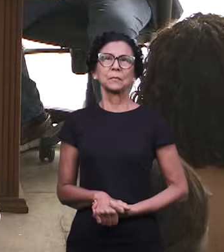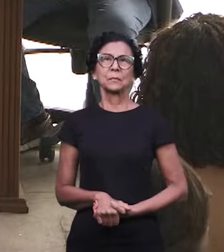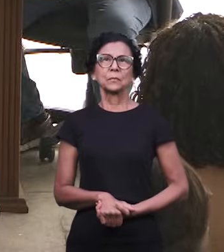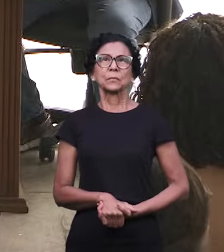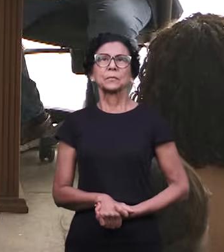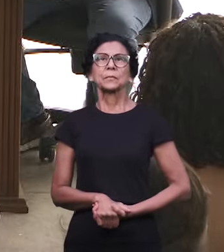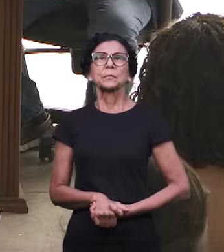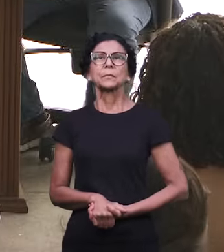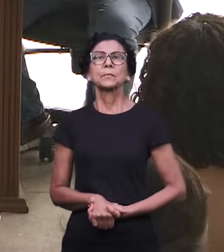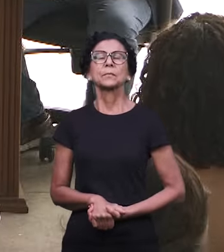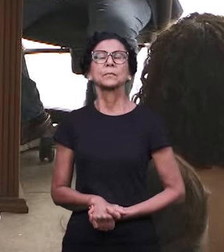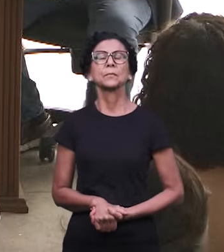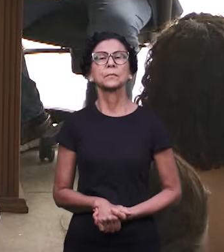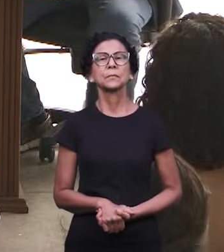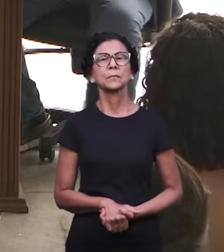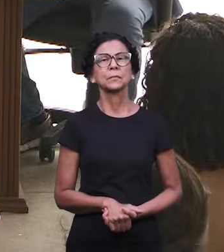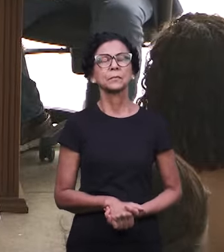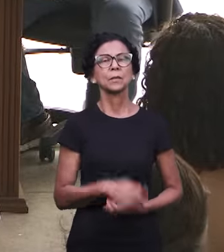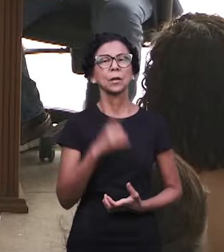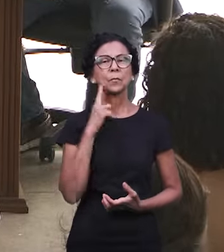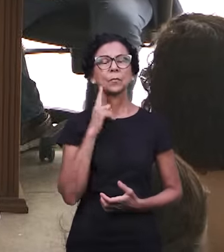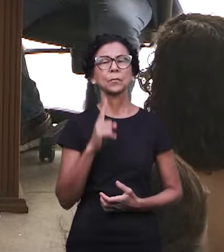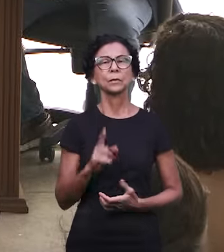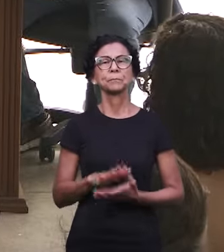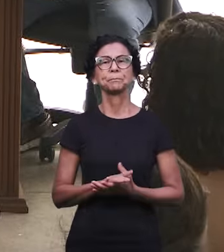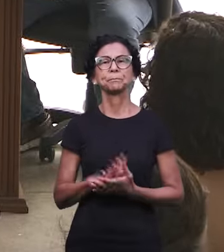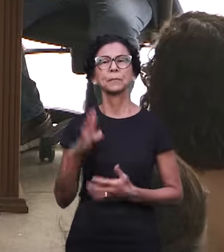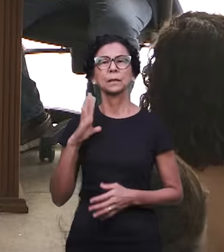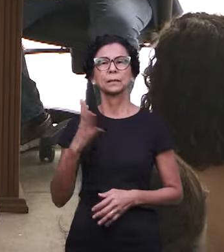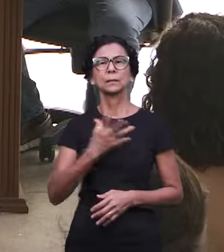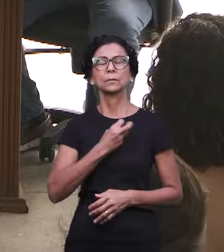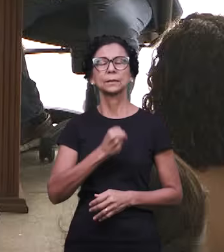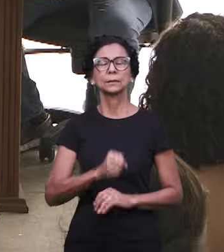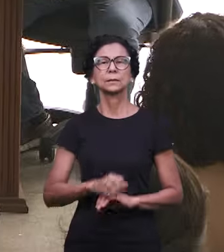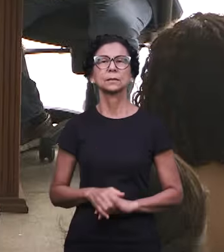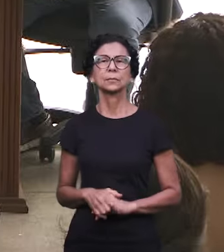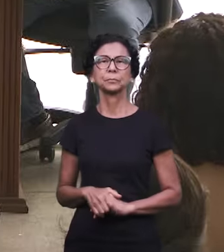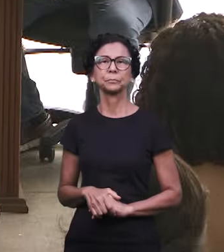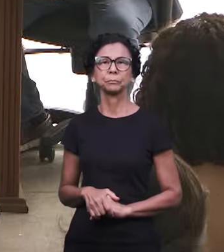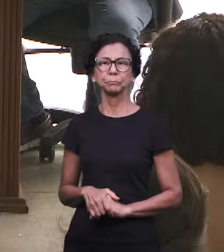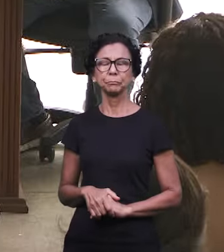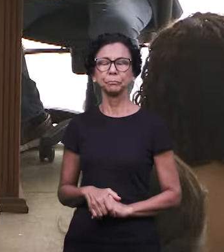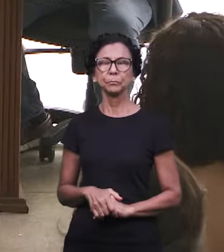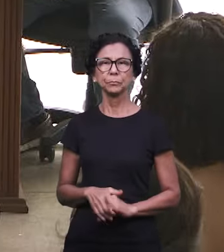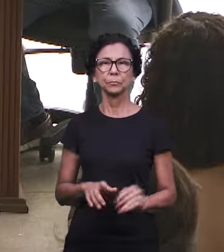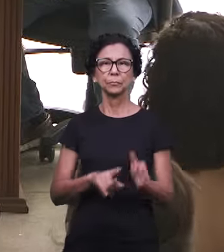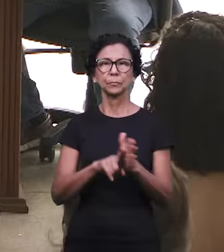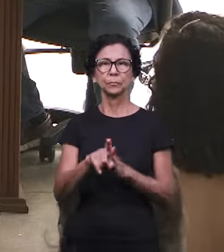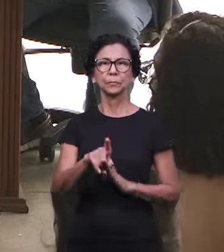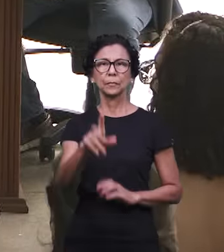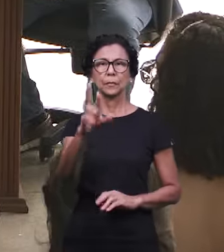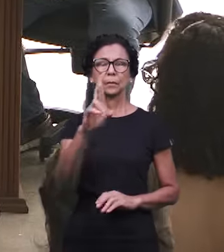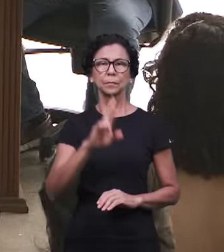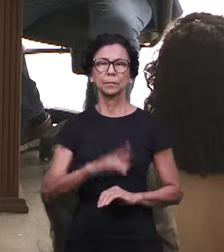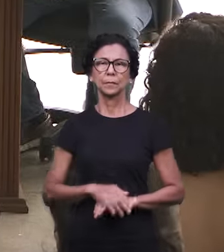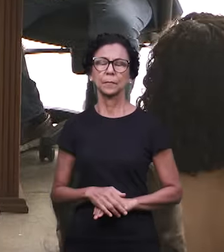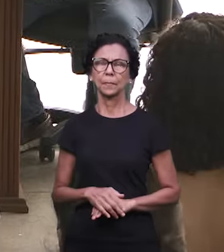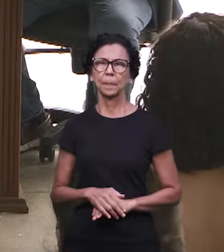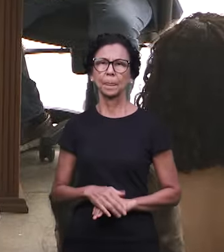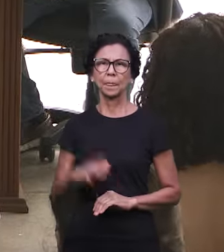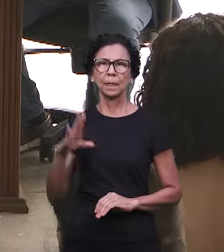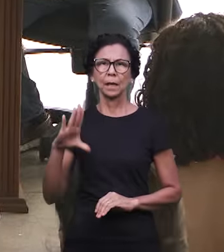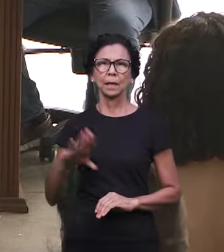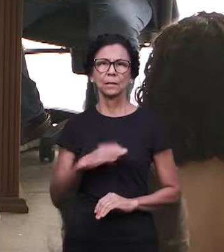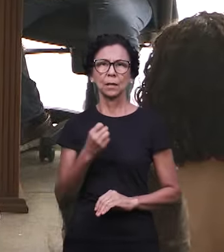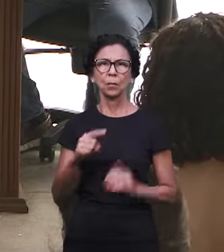responder sobre o aspecto de valor da salvação. A pergunta que será respondida é a seguinte: uma vez salvo,